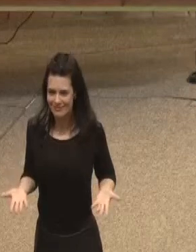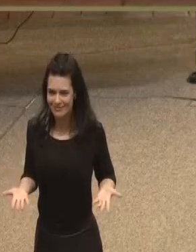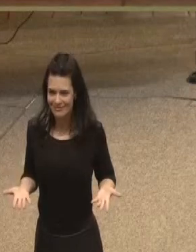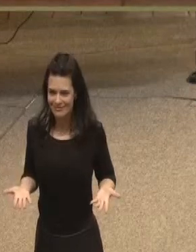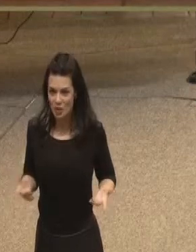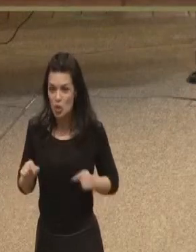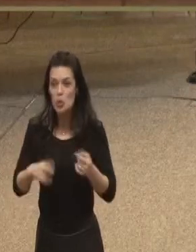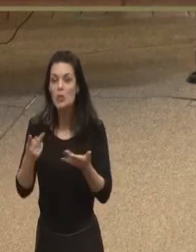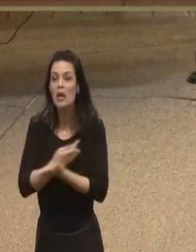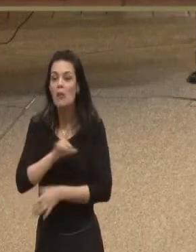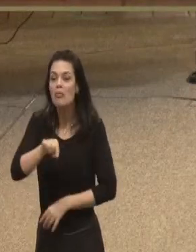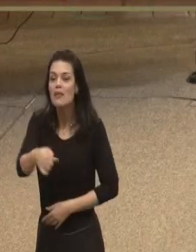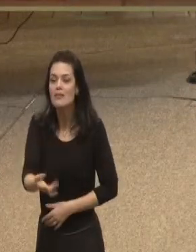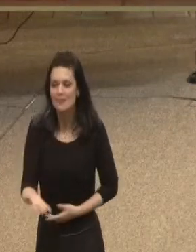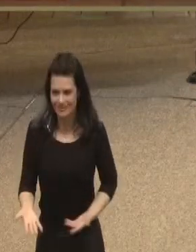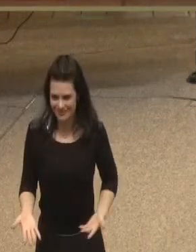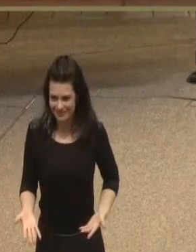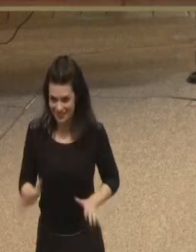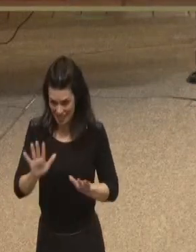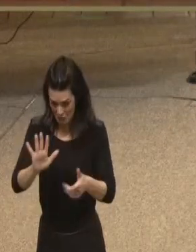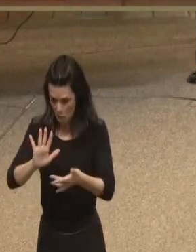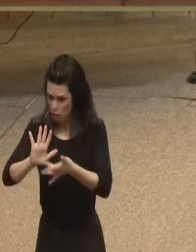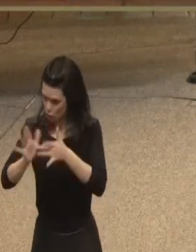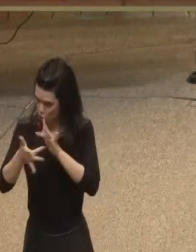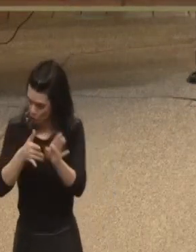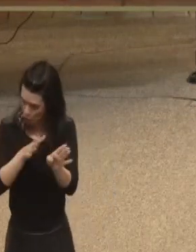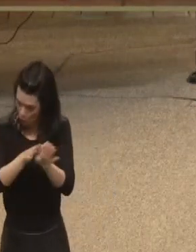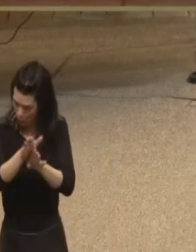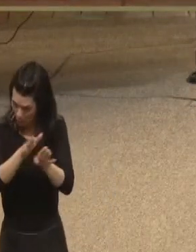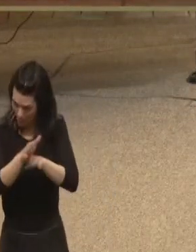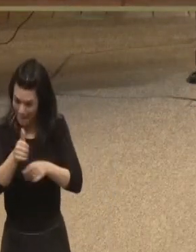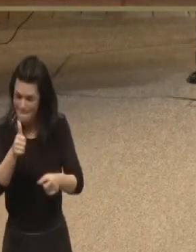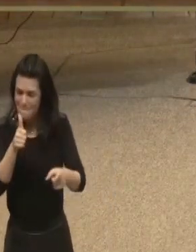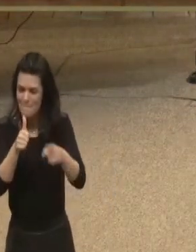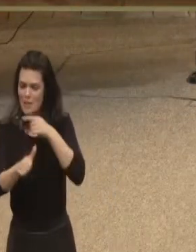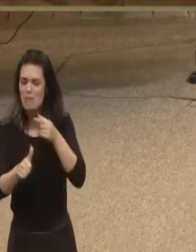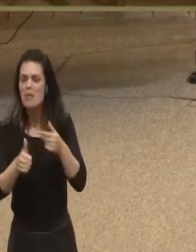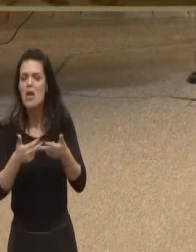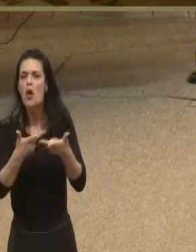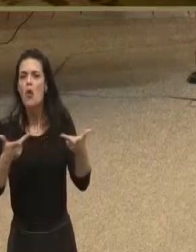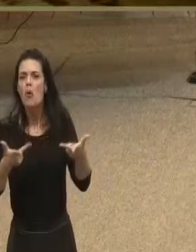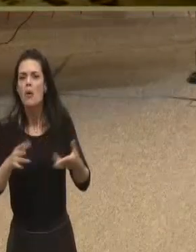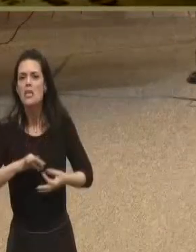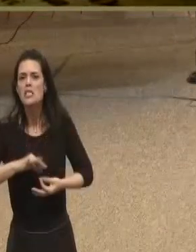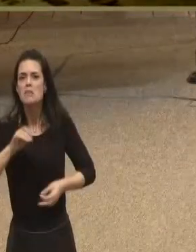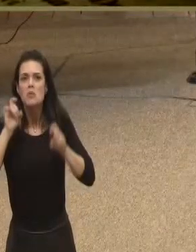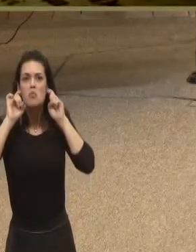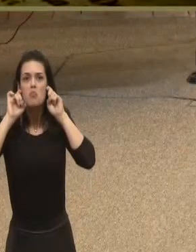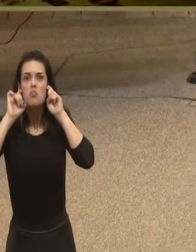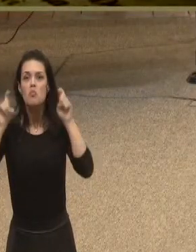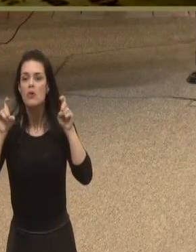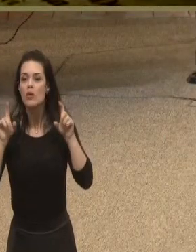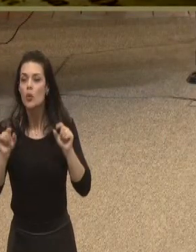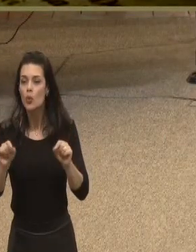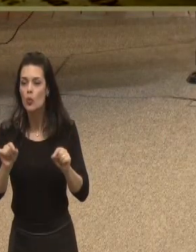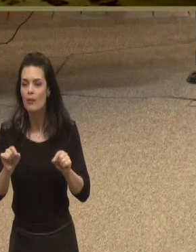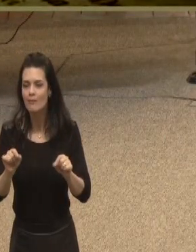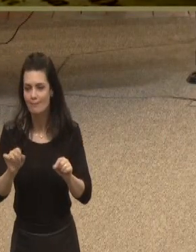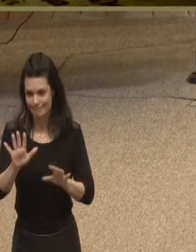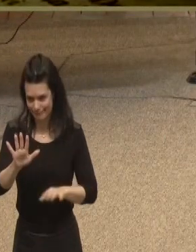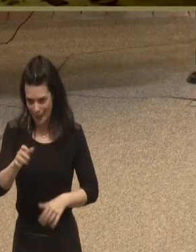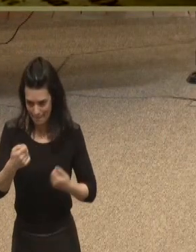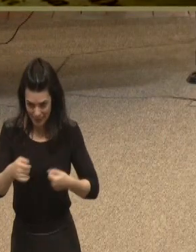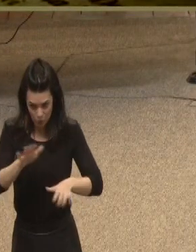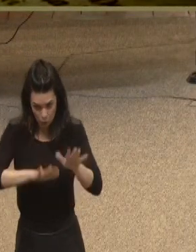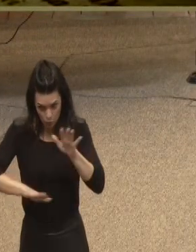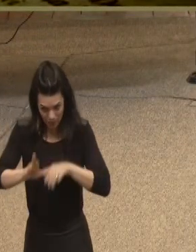primeira causa que Jesus mostra aqui, a primeira causa da surdez espiritual é a